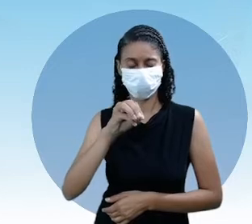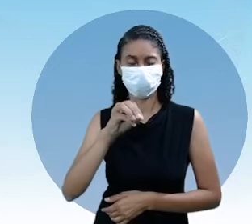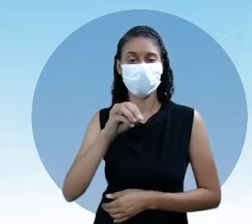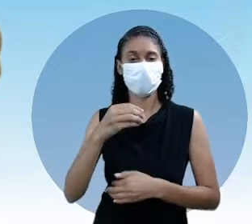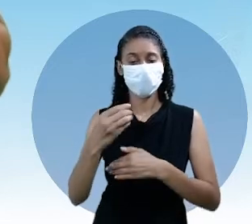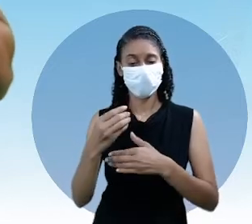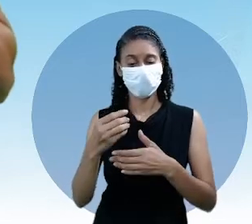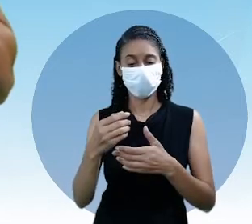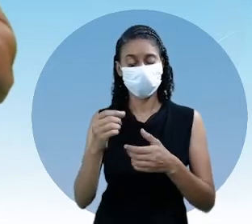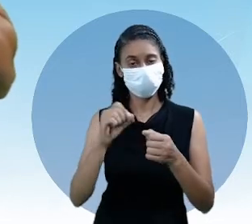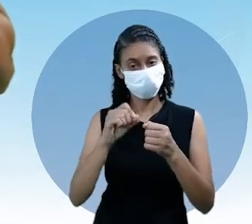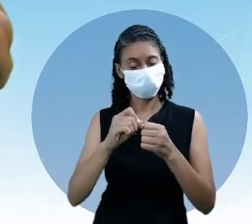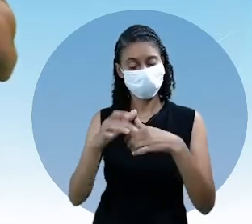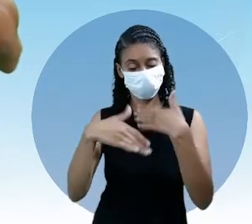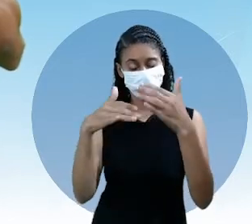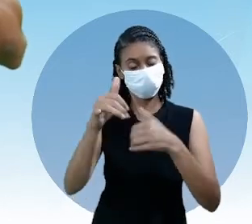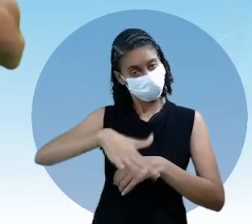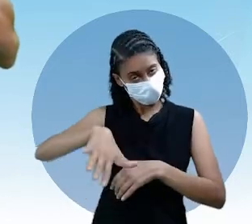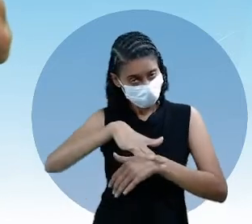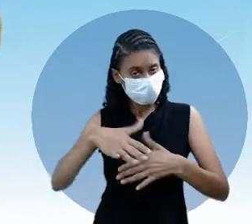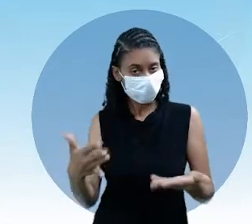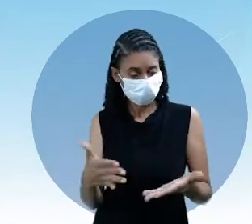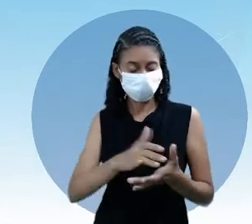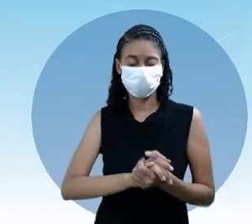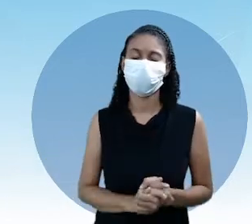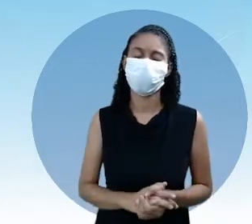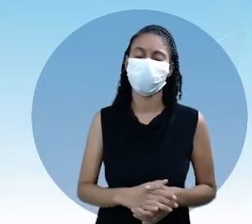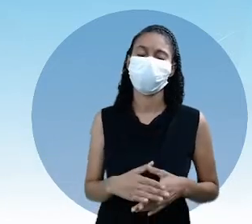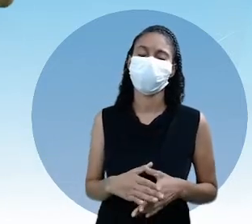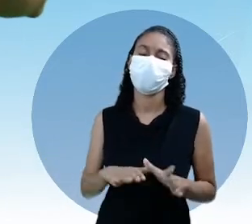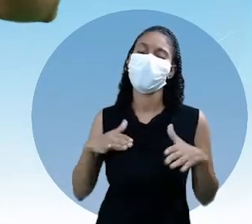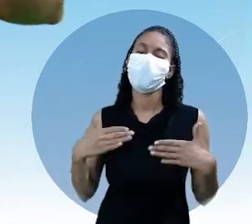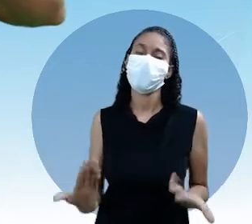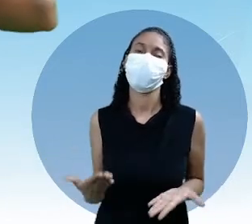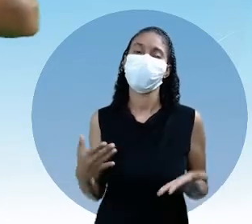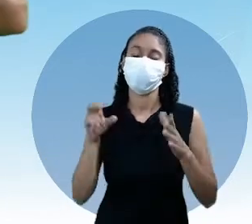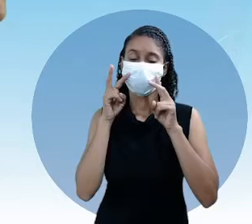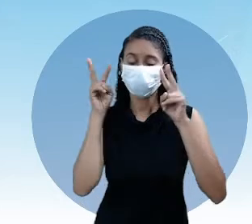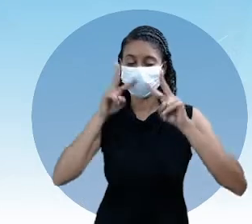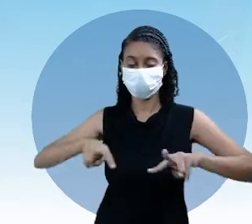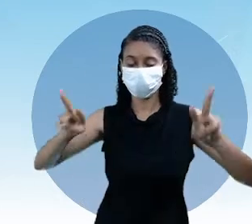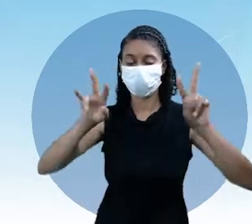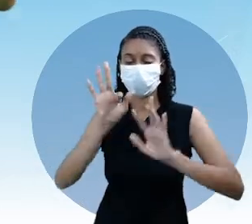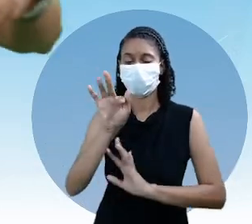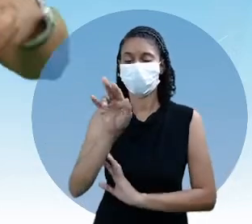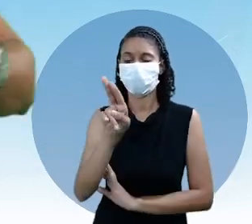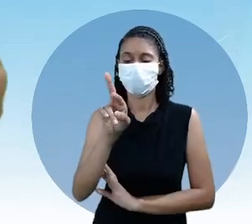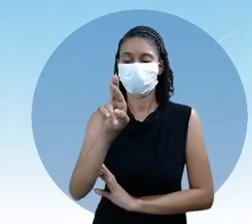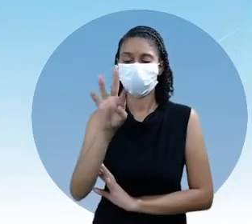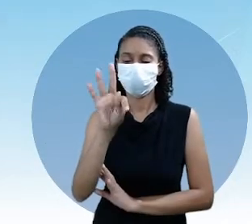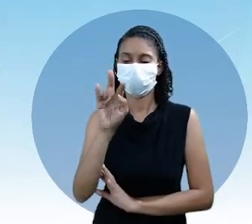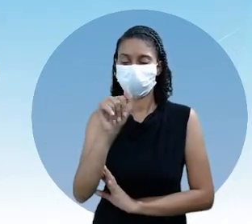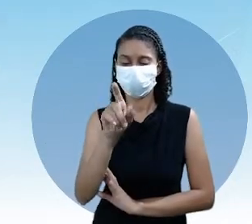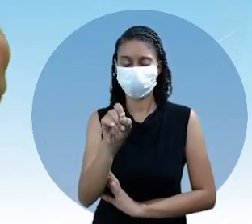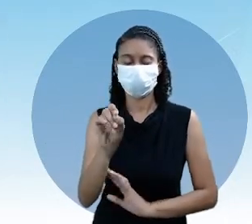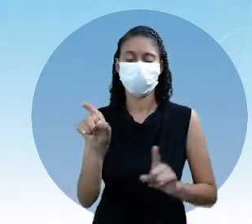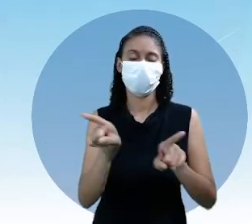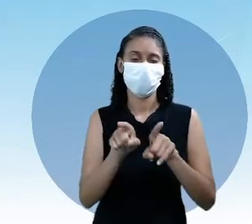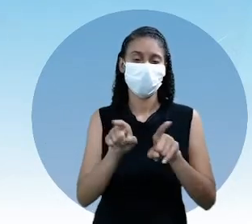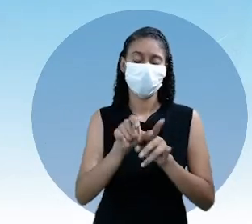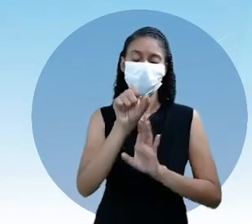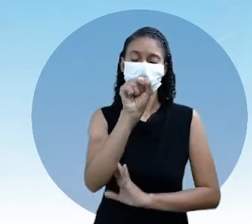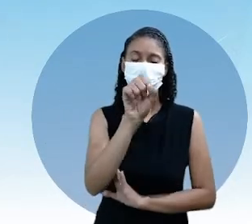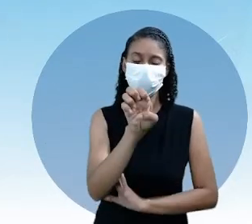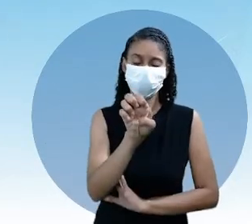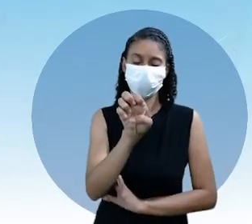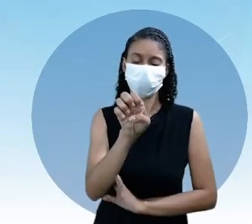Bem, então, dentro dessa visão, né, de Celso Furtado e dessa visão cepalina, o